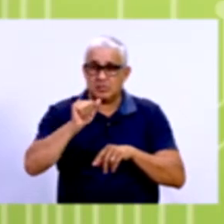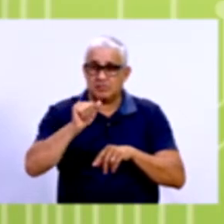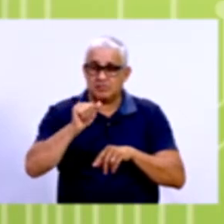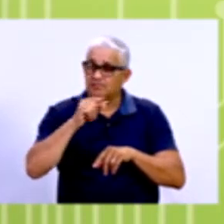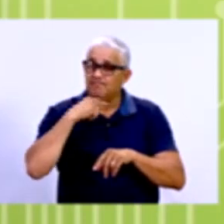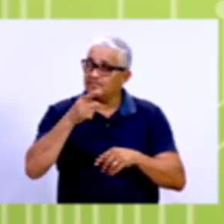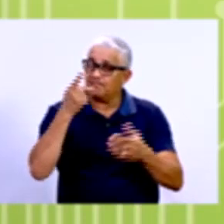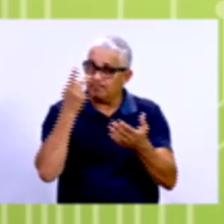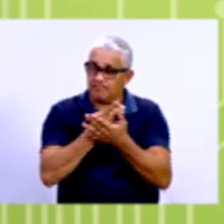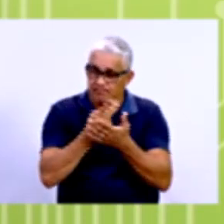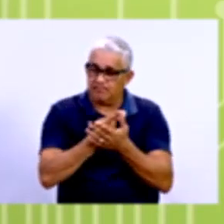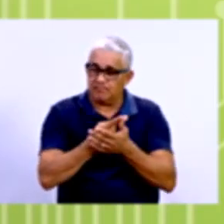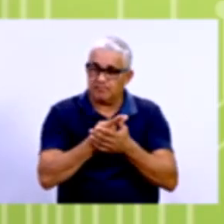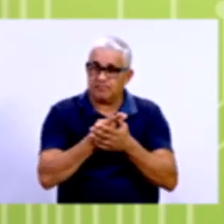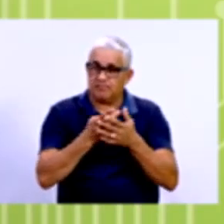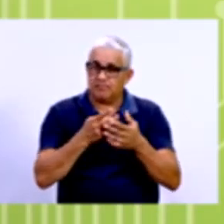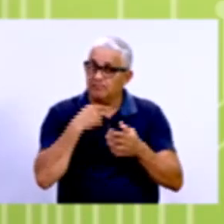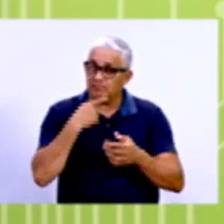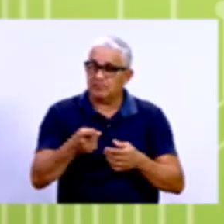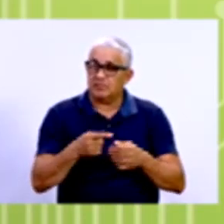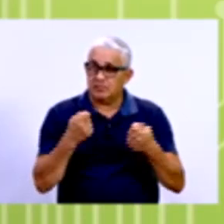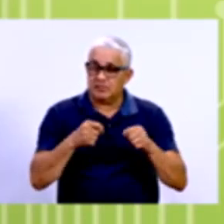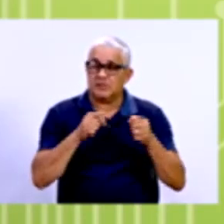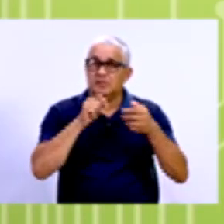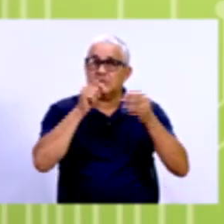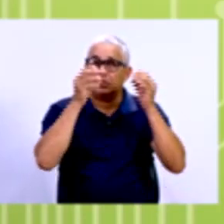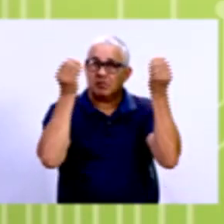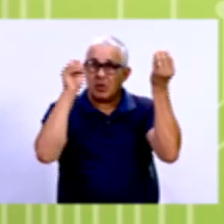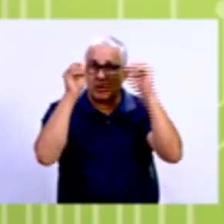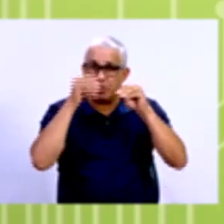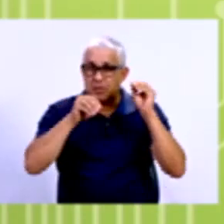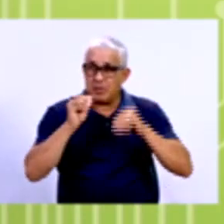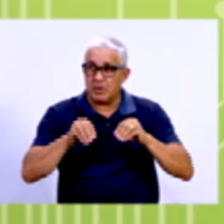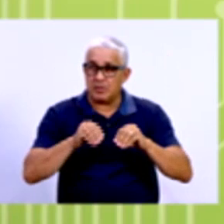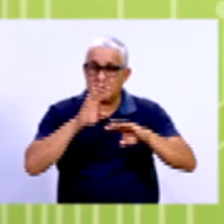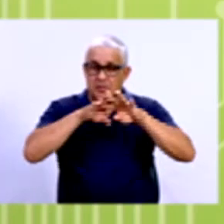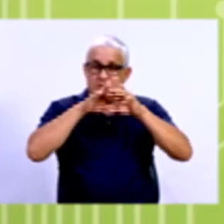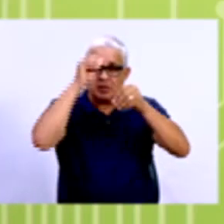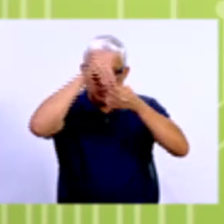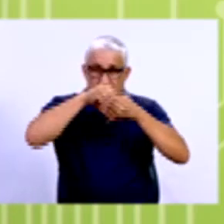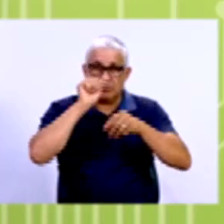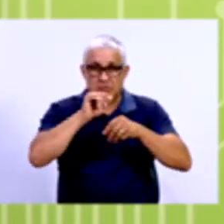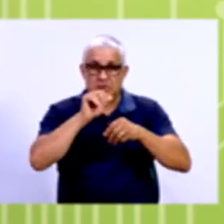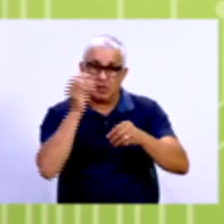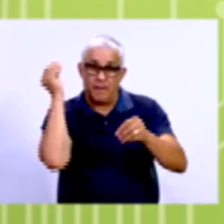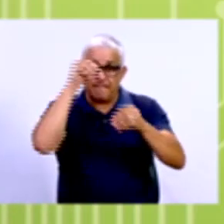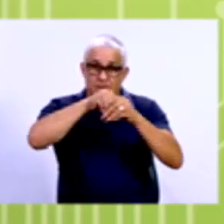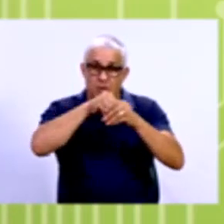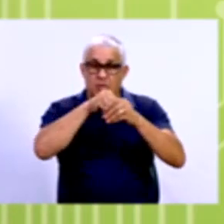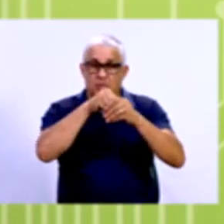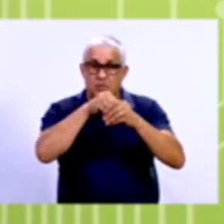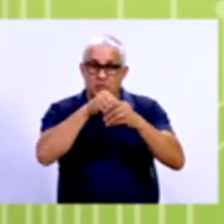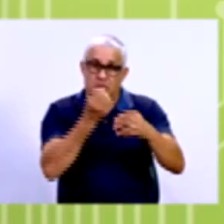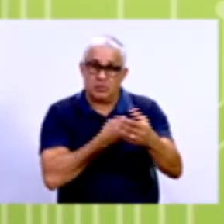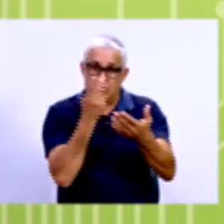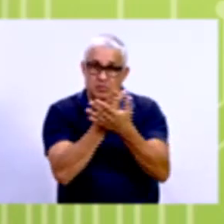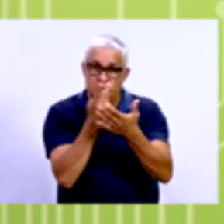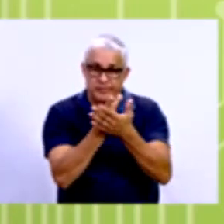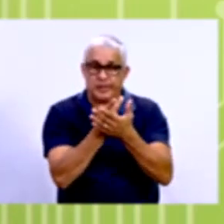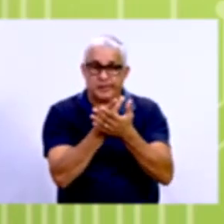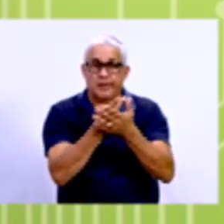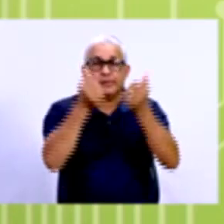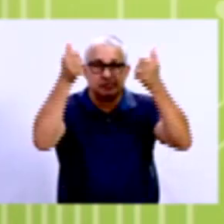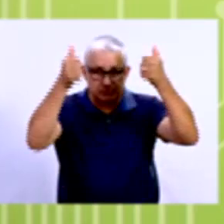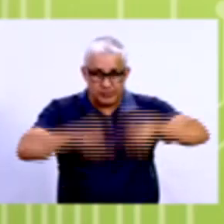erro. Logicamente que a gente tem que preencher a tabela corretamente também, porque se colocar um número errado na tabela, consequentemente o nosso